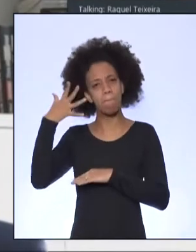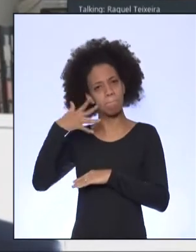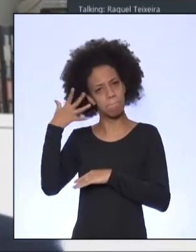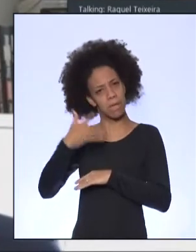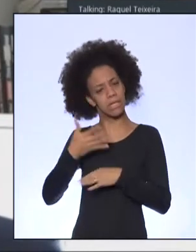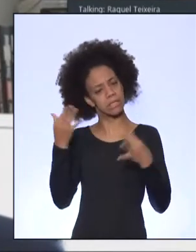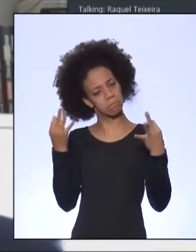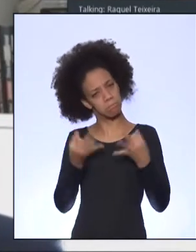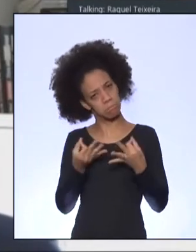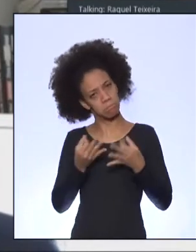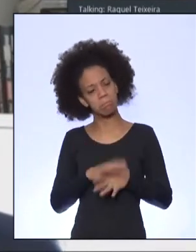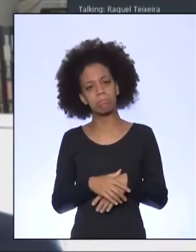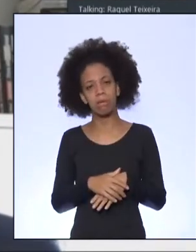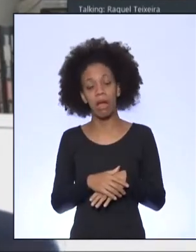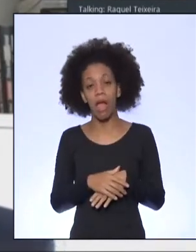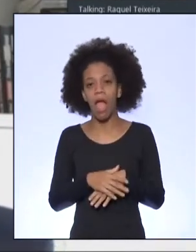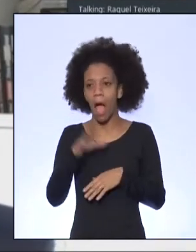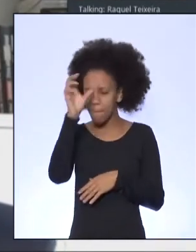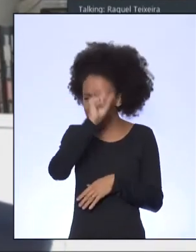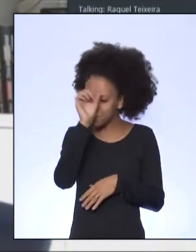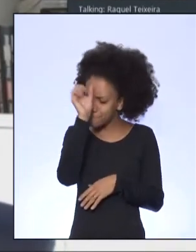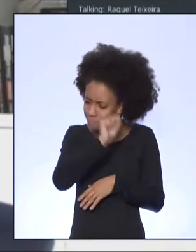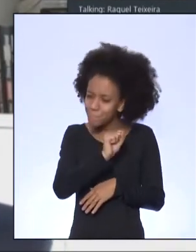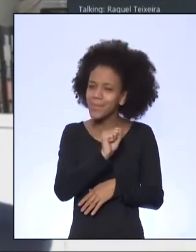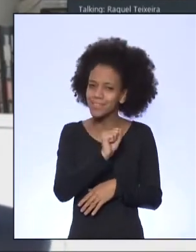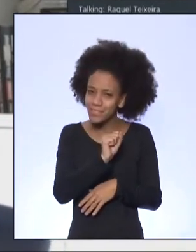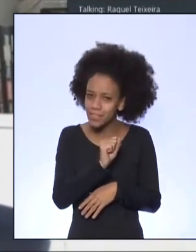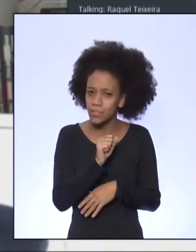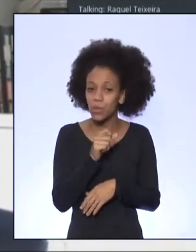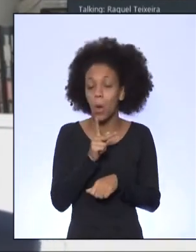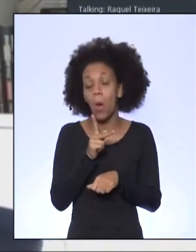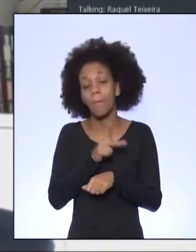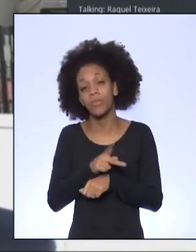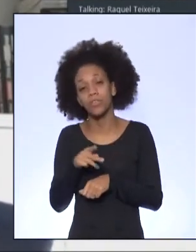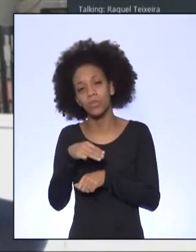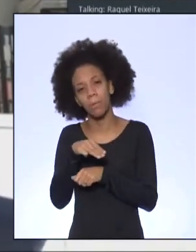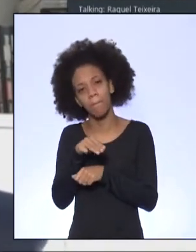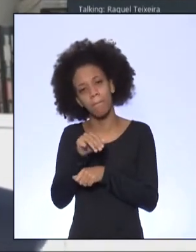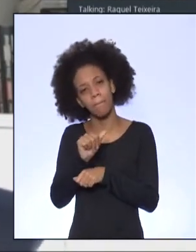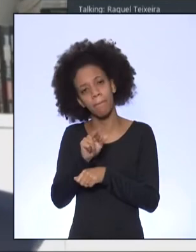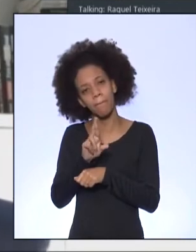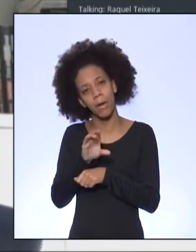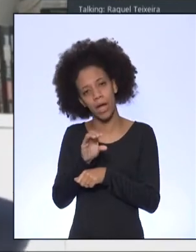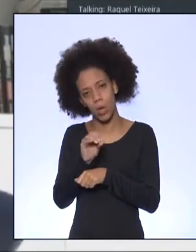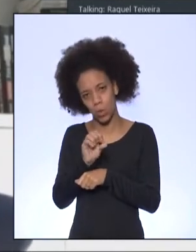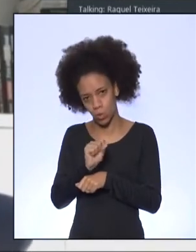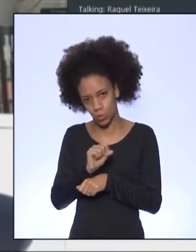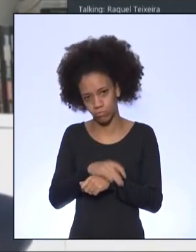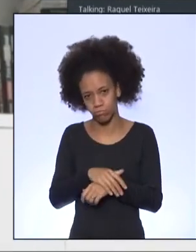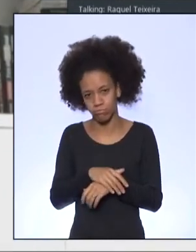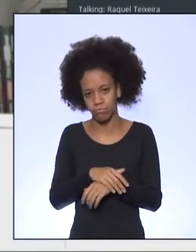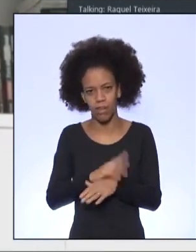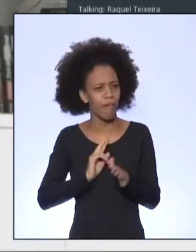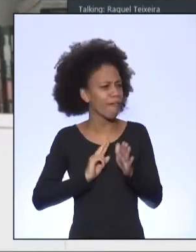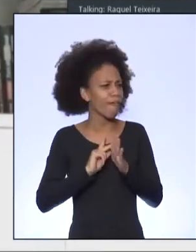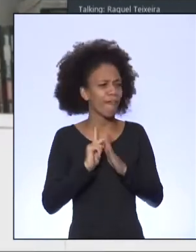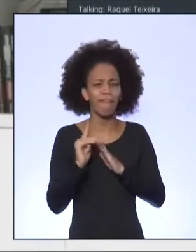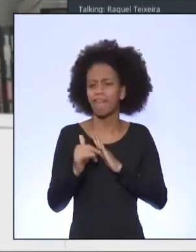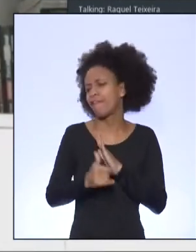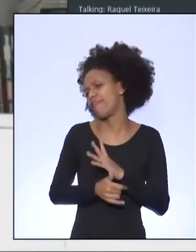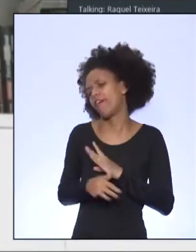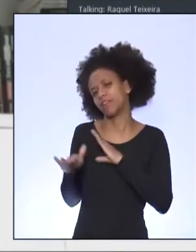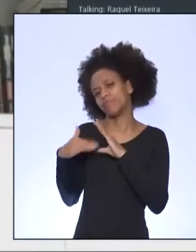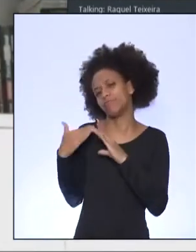palestra, eu aprendendo muito, professor Marco Antônio, professor, enfim, tem vários recadinhos,